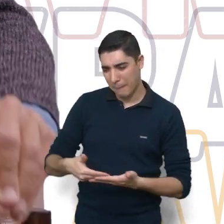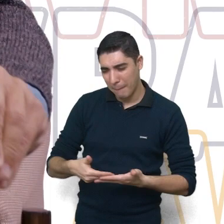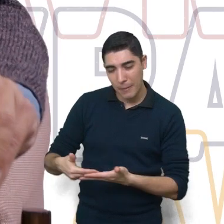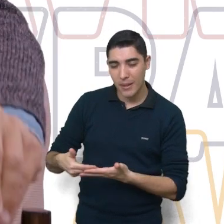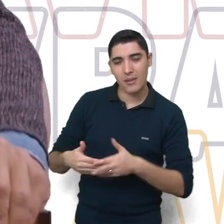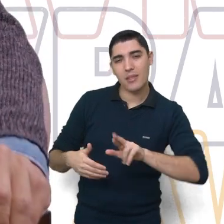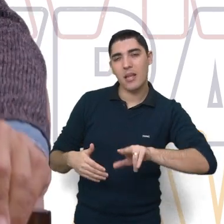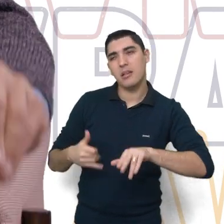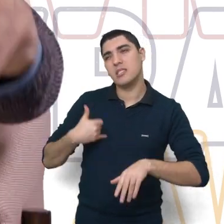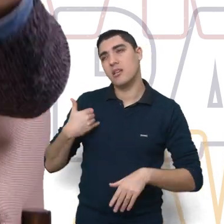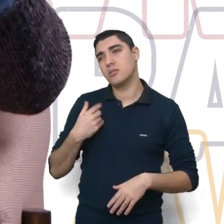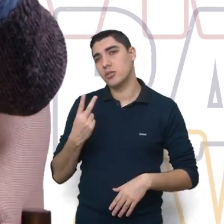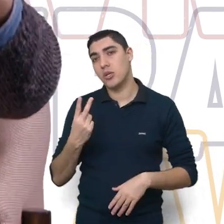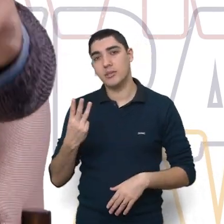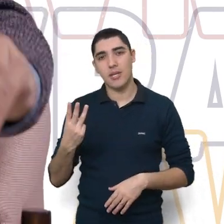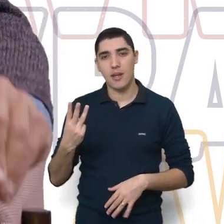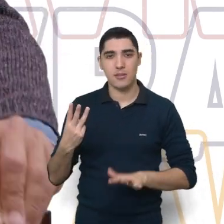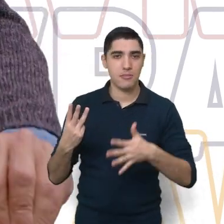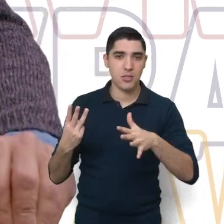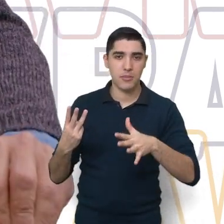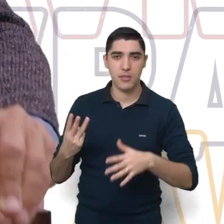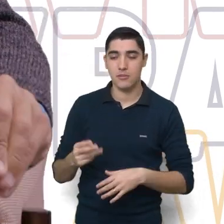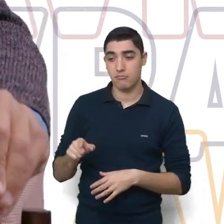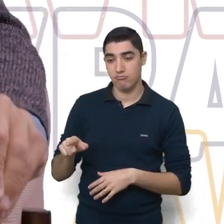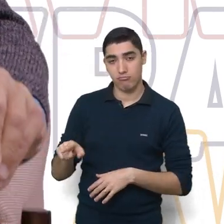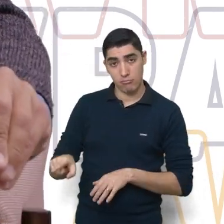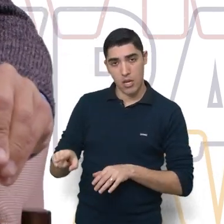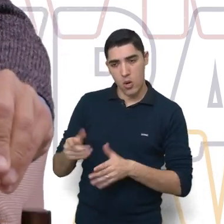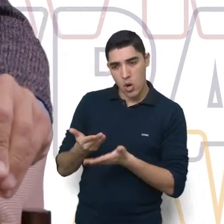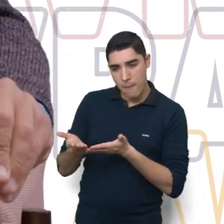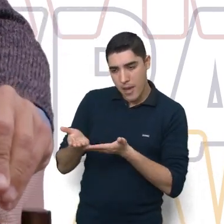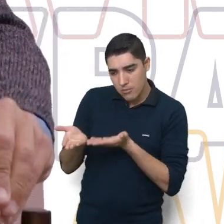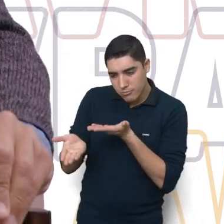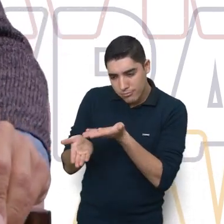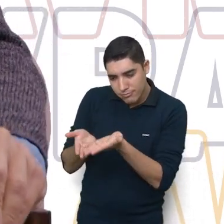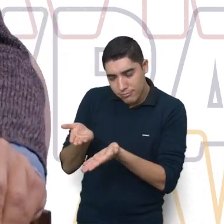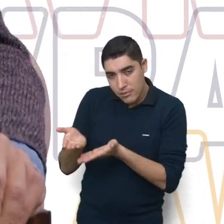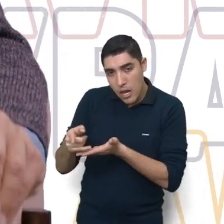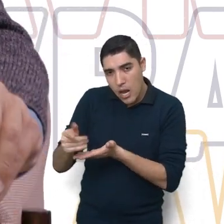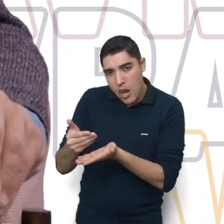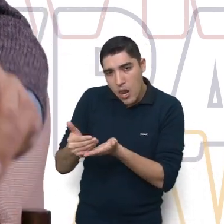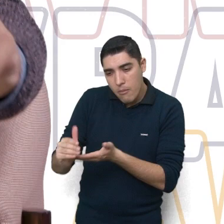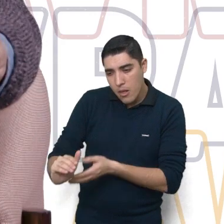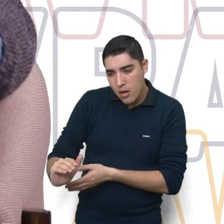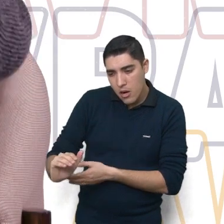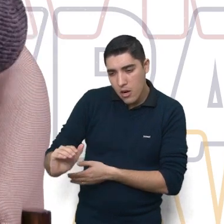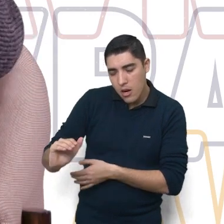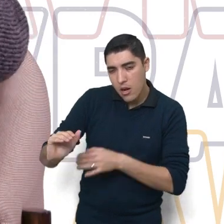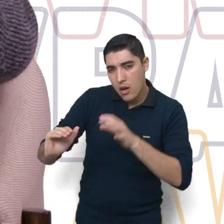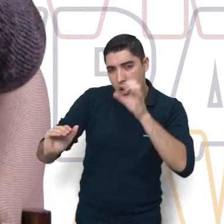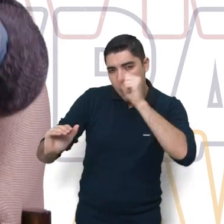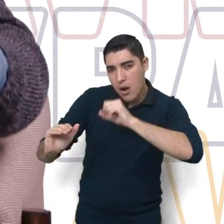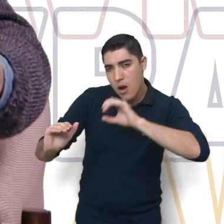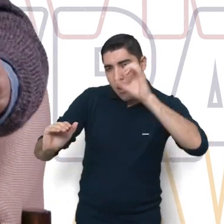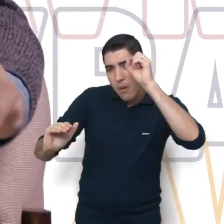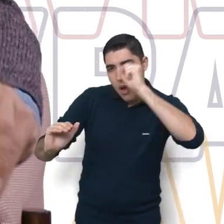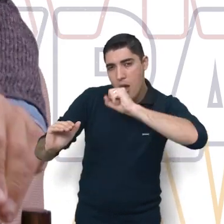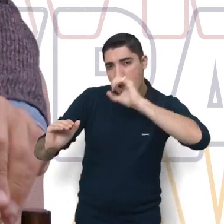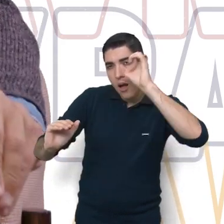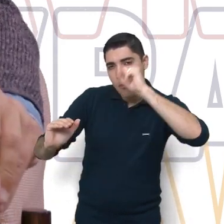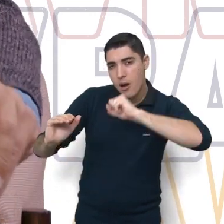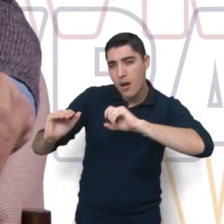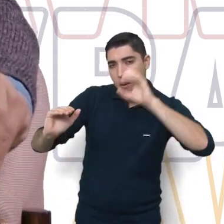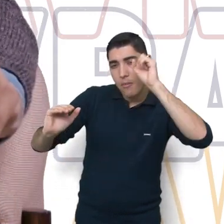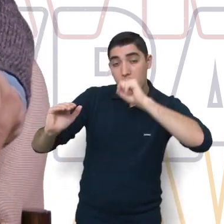seus dois três anos e a gente vai colocando essa semente é isso daí tem que continuar eu não posso falar